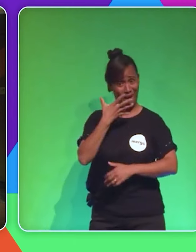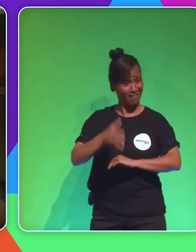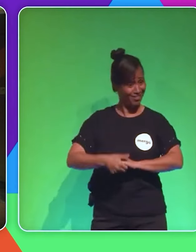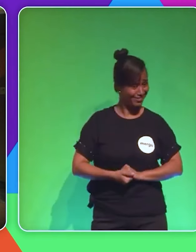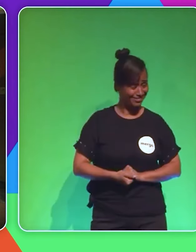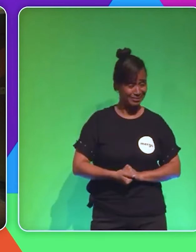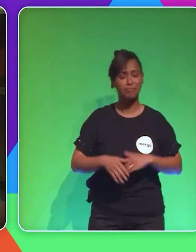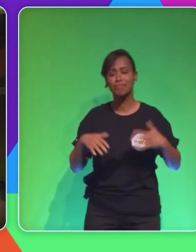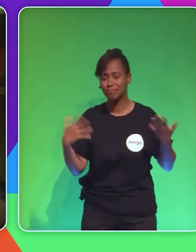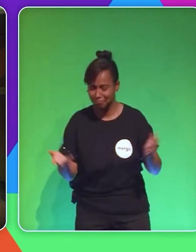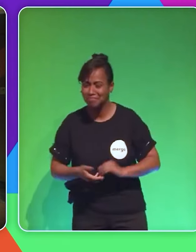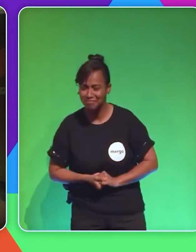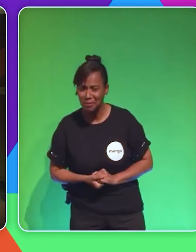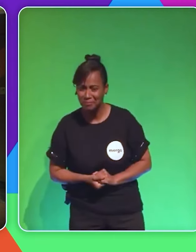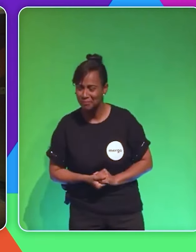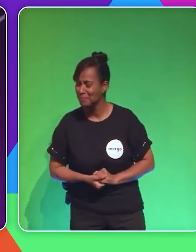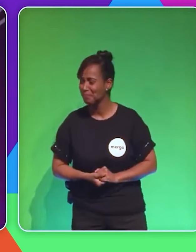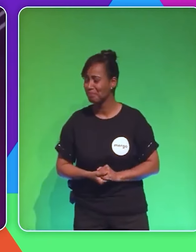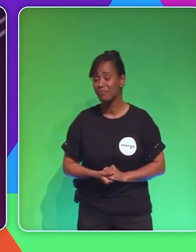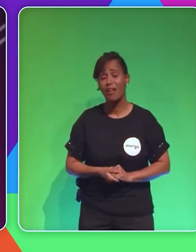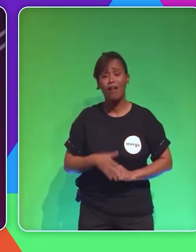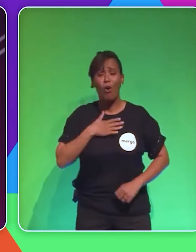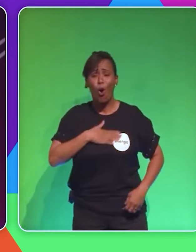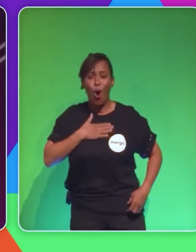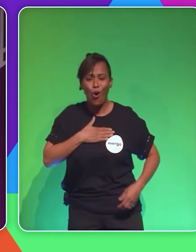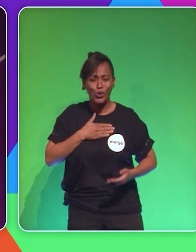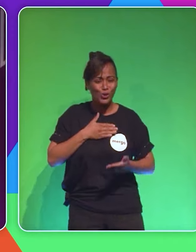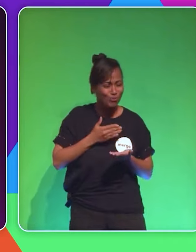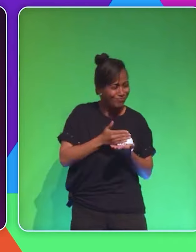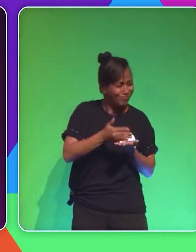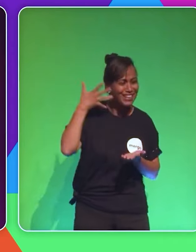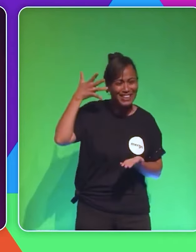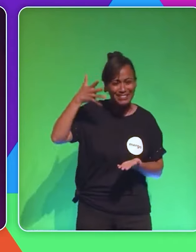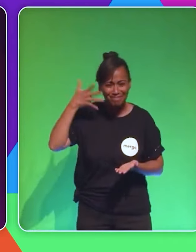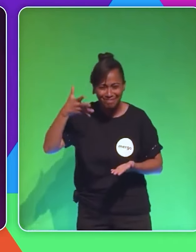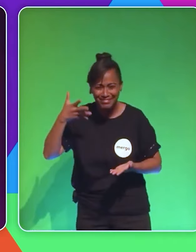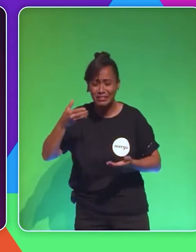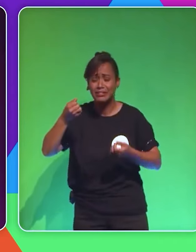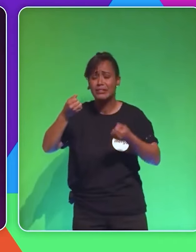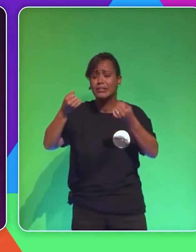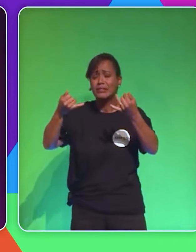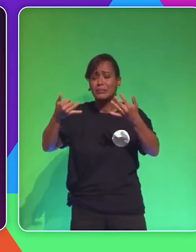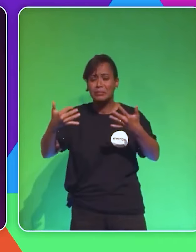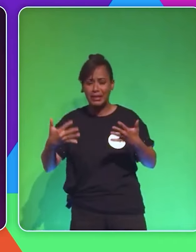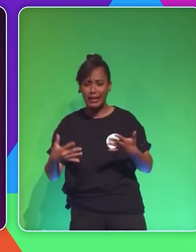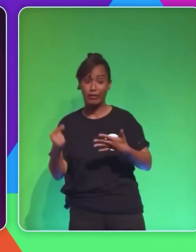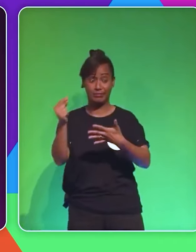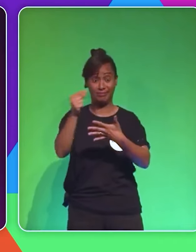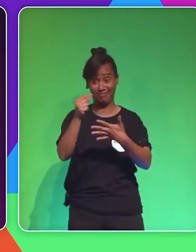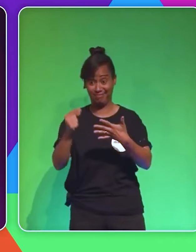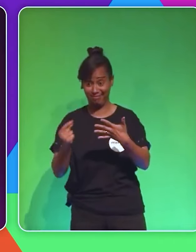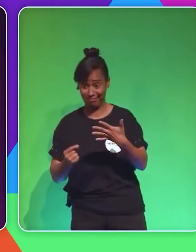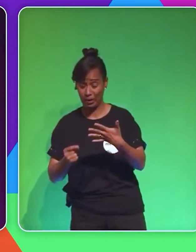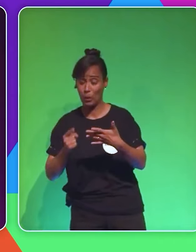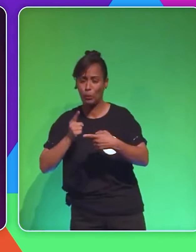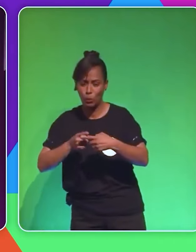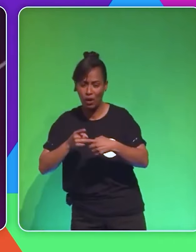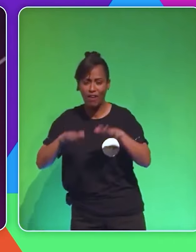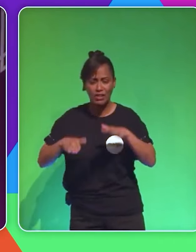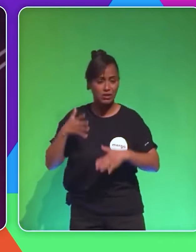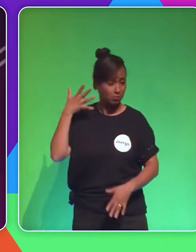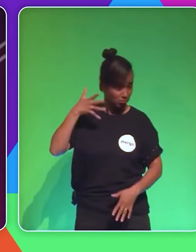Mas enfim eh eu gosto de começar minhas palestras falando algumas coisas né porque sempre que eu tô